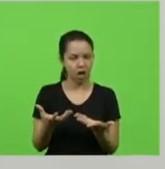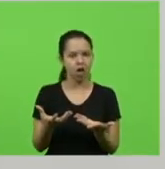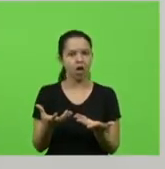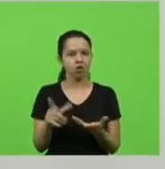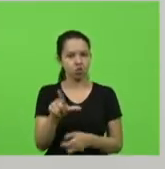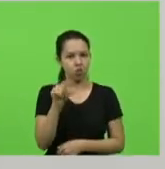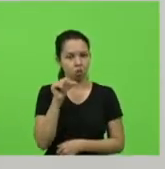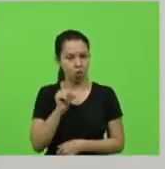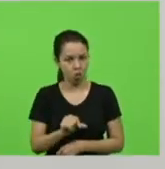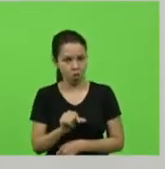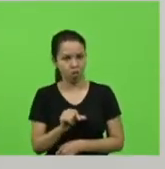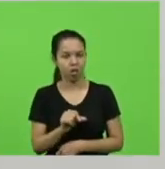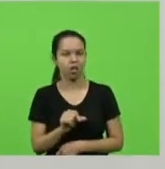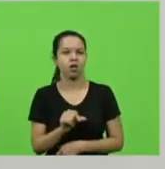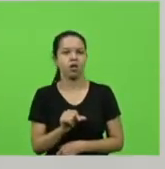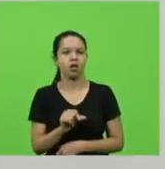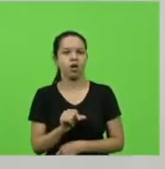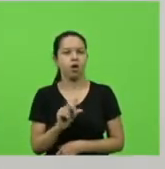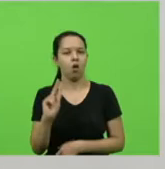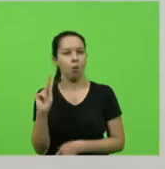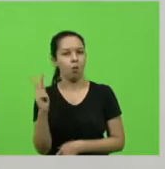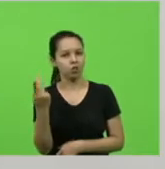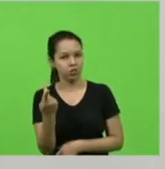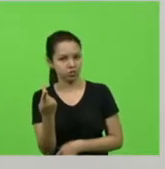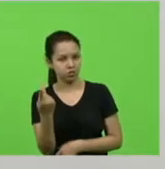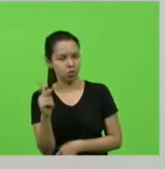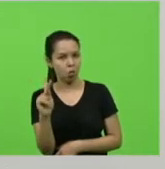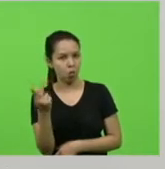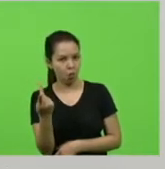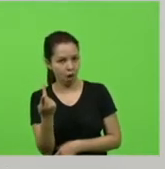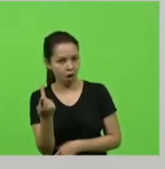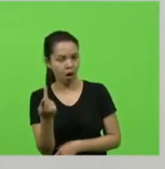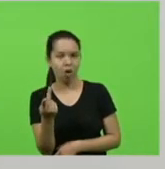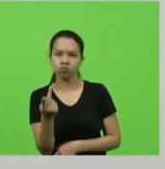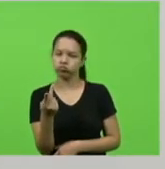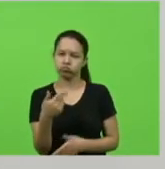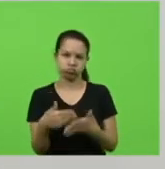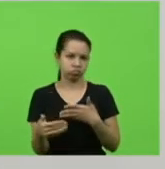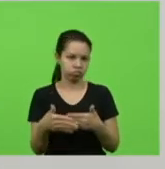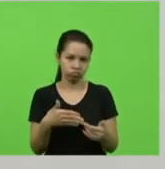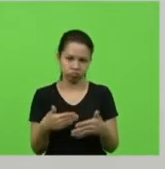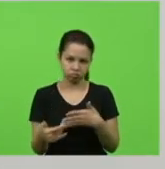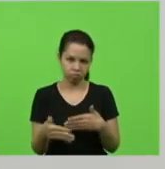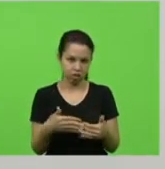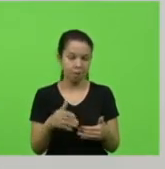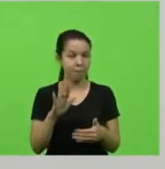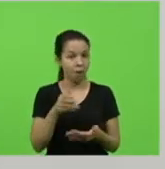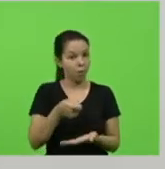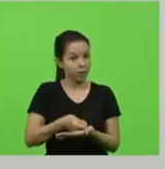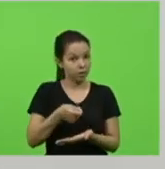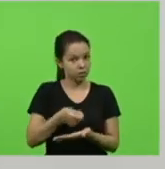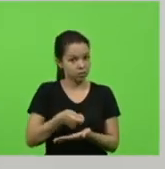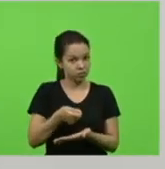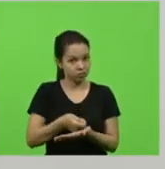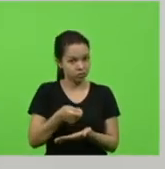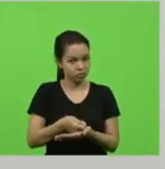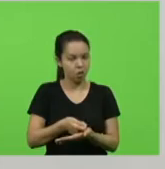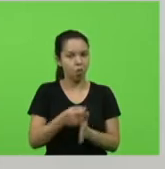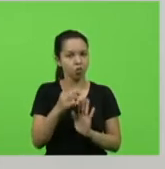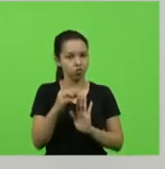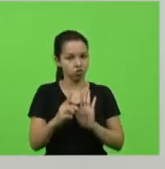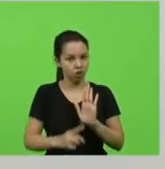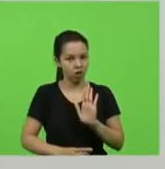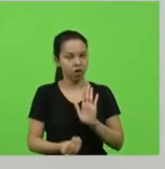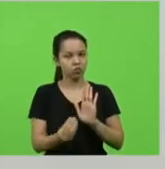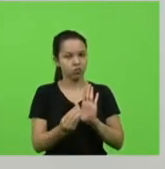desejar, isso não é da conta do parlamento. Mas é obrigação, segundo o Estatuto da Criança e do Adolescente, de todos os adultos prezar pela